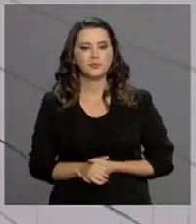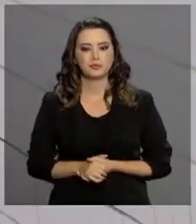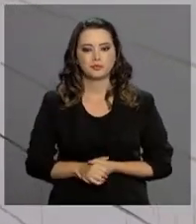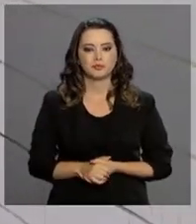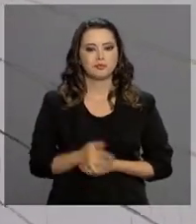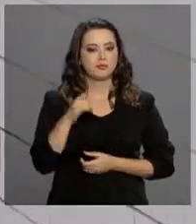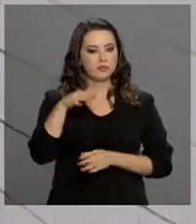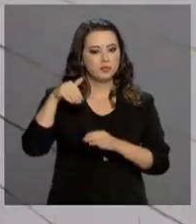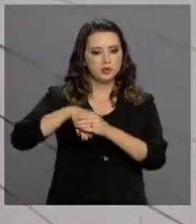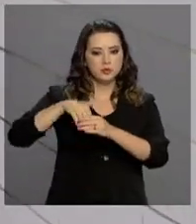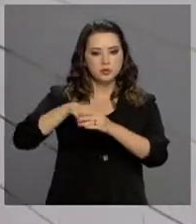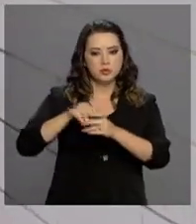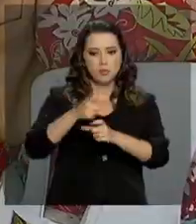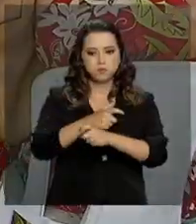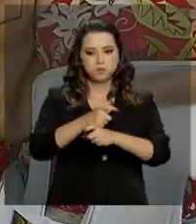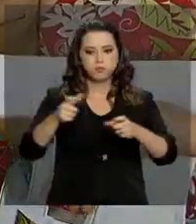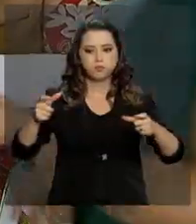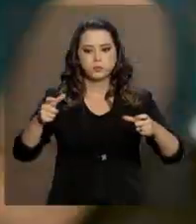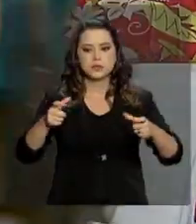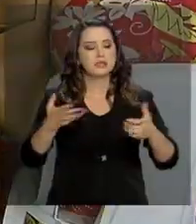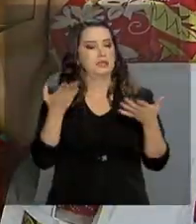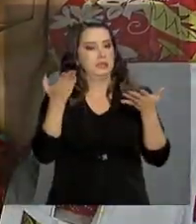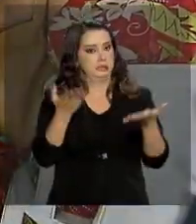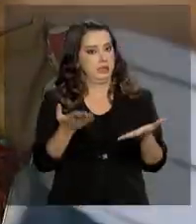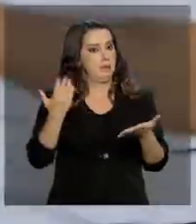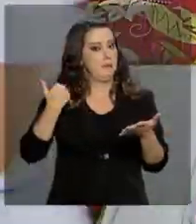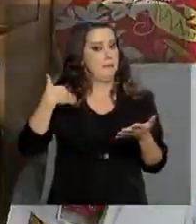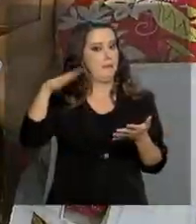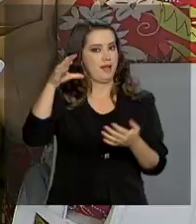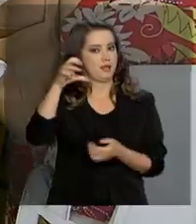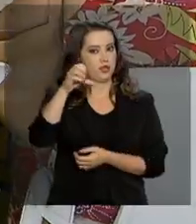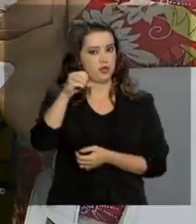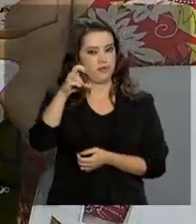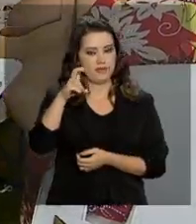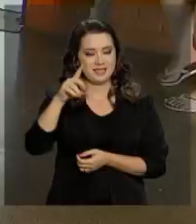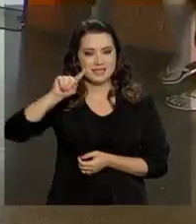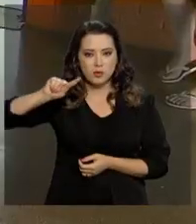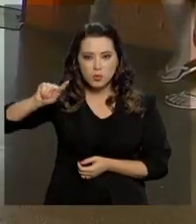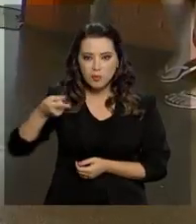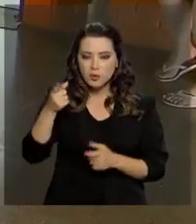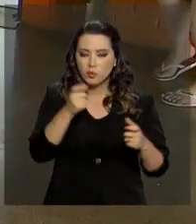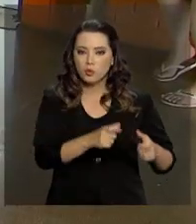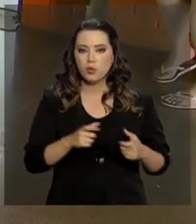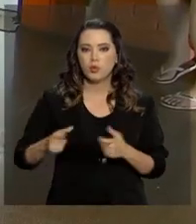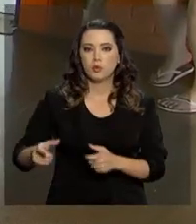Uma eleição de grandes números, mais de 95 mil locais de votação em